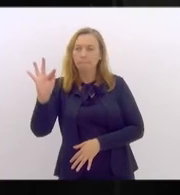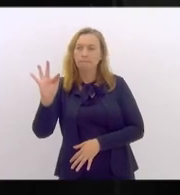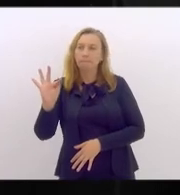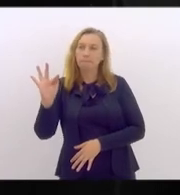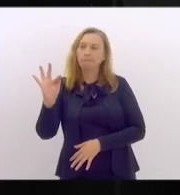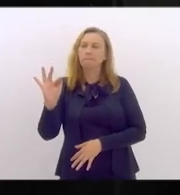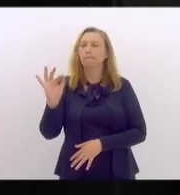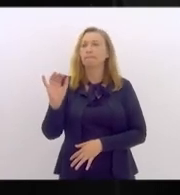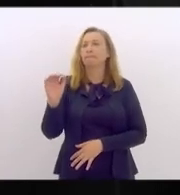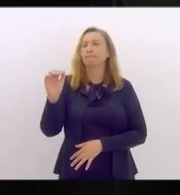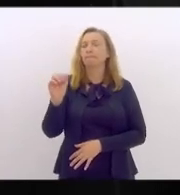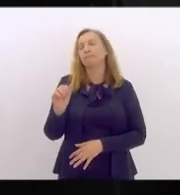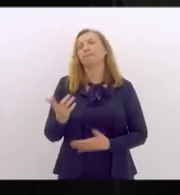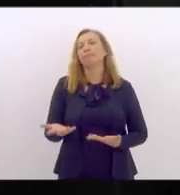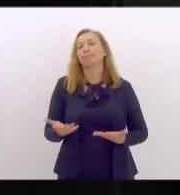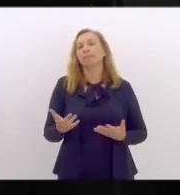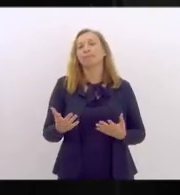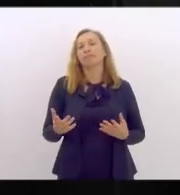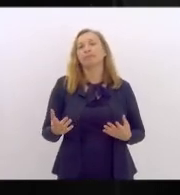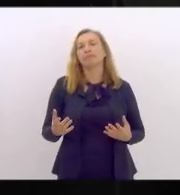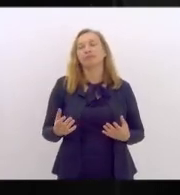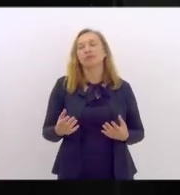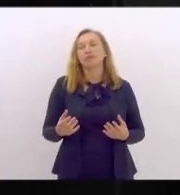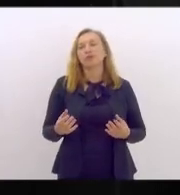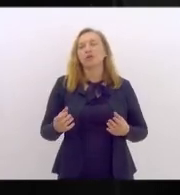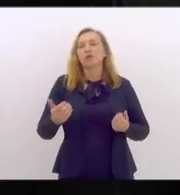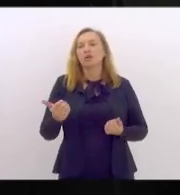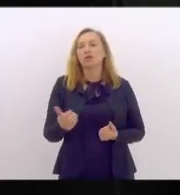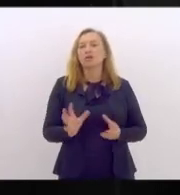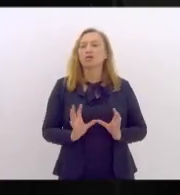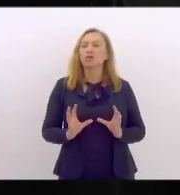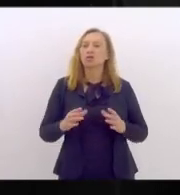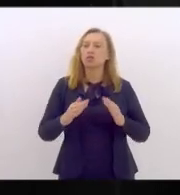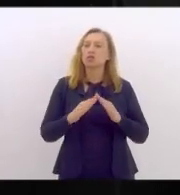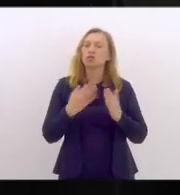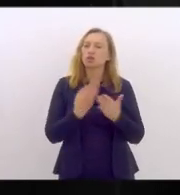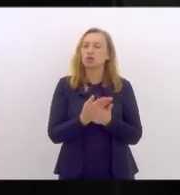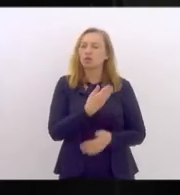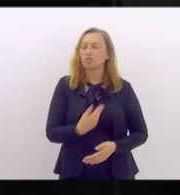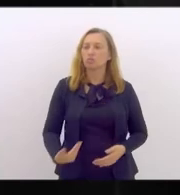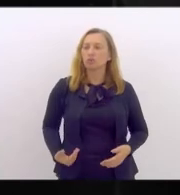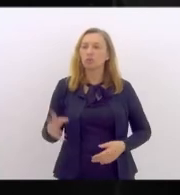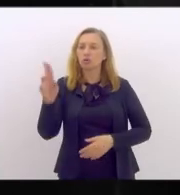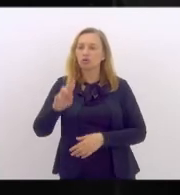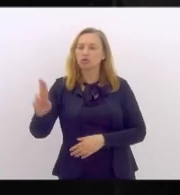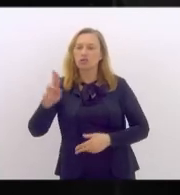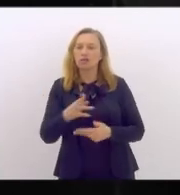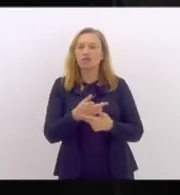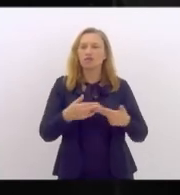educação CNT enfim rede escola pública e Universidade várias instituições